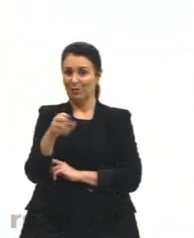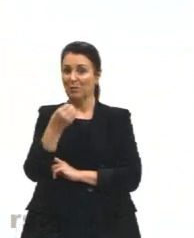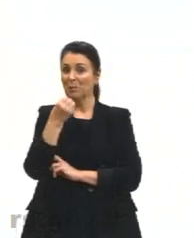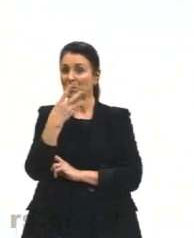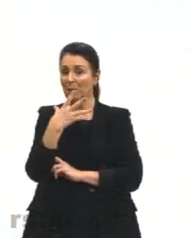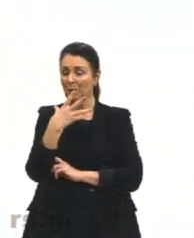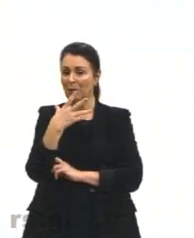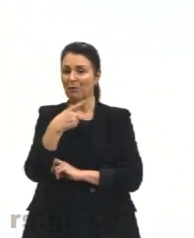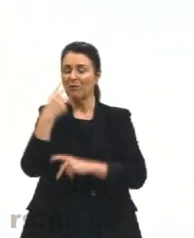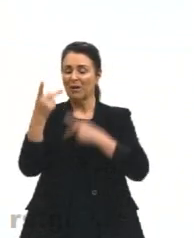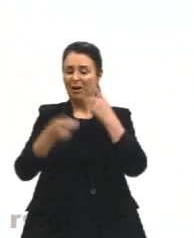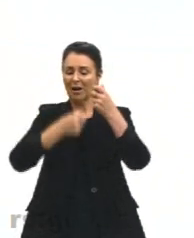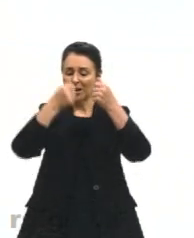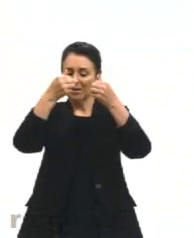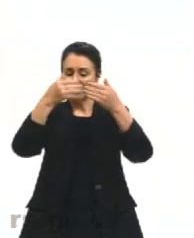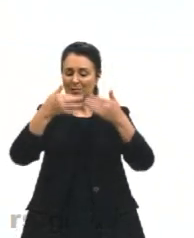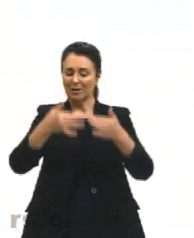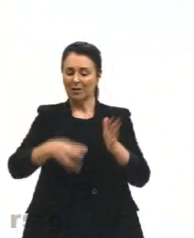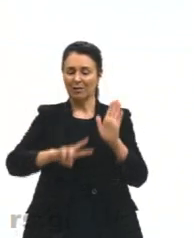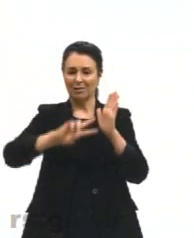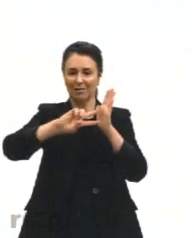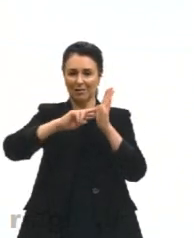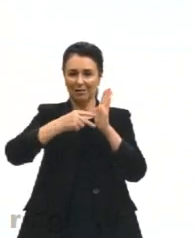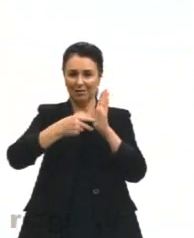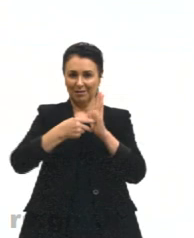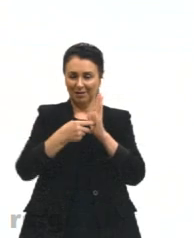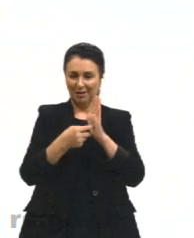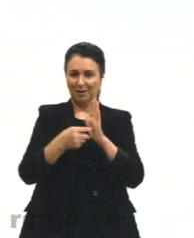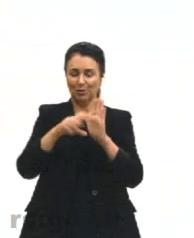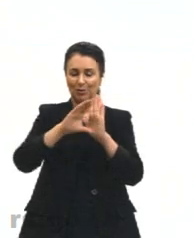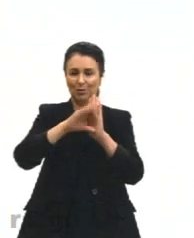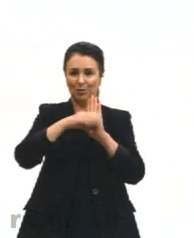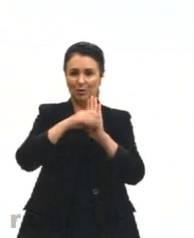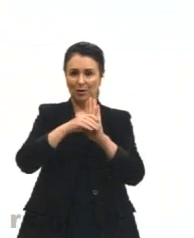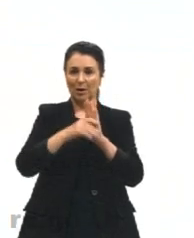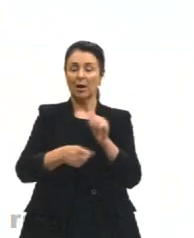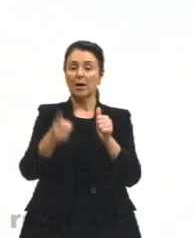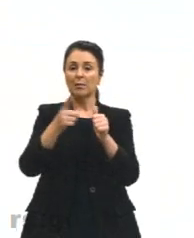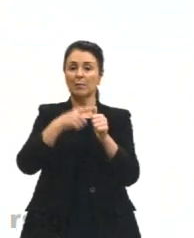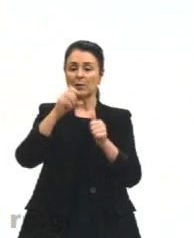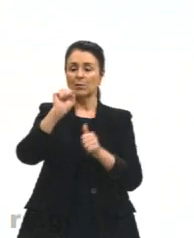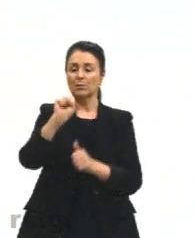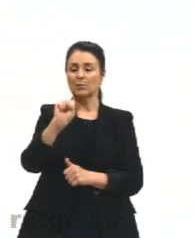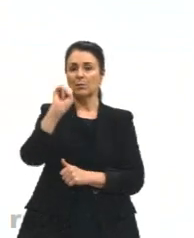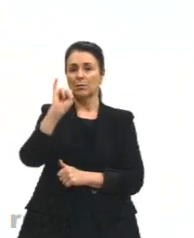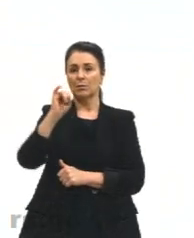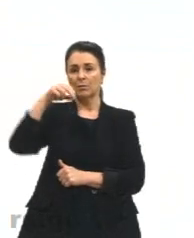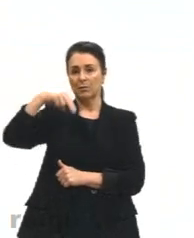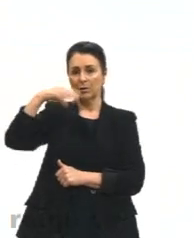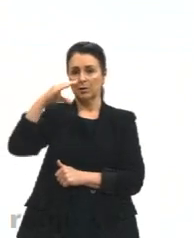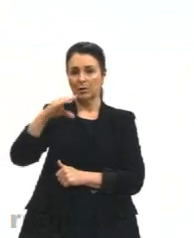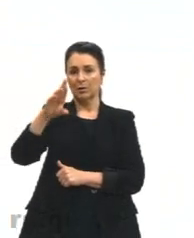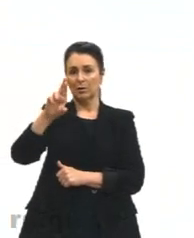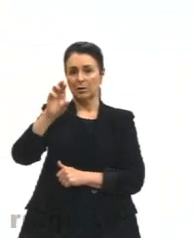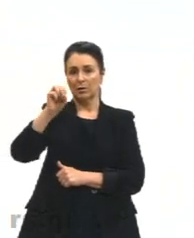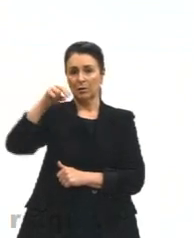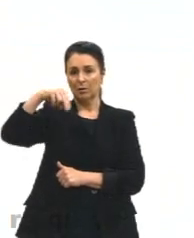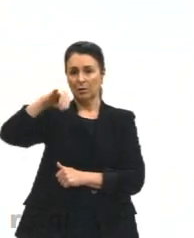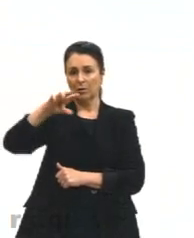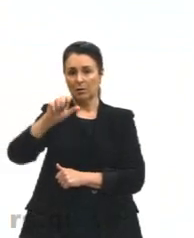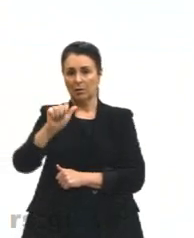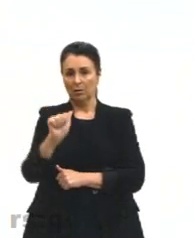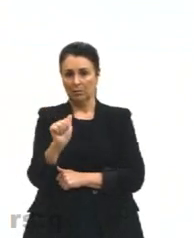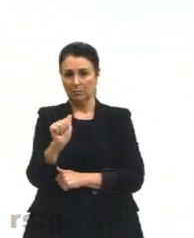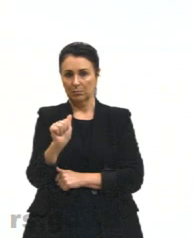trazer o significado desses conceitos primeiro sincronia quando a gente pensar em língua portuguesa muito